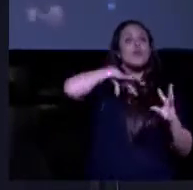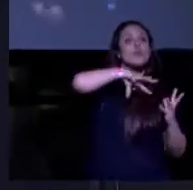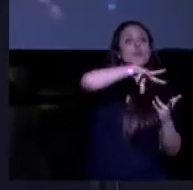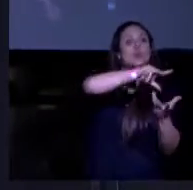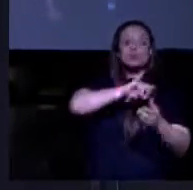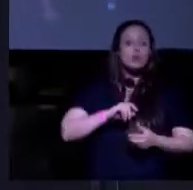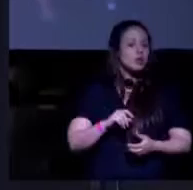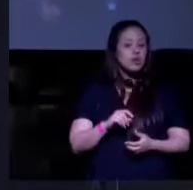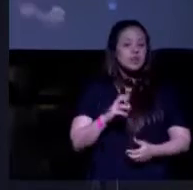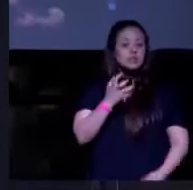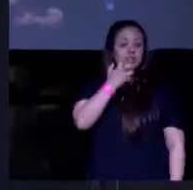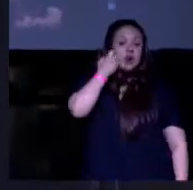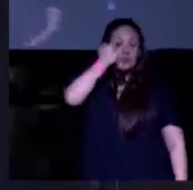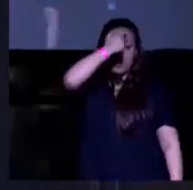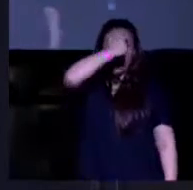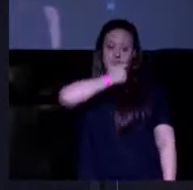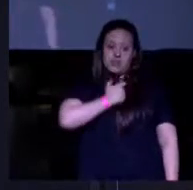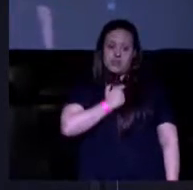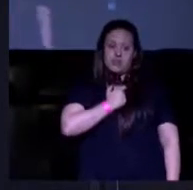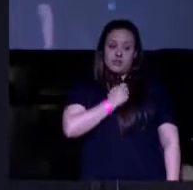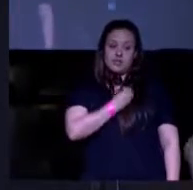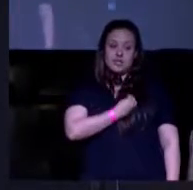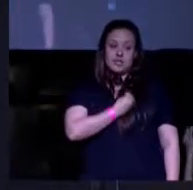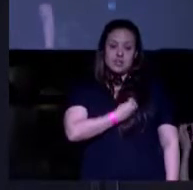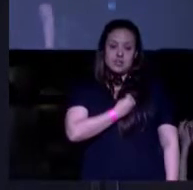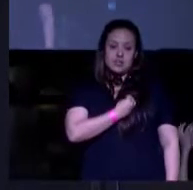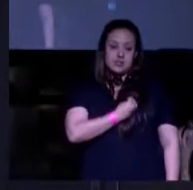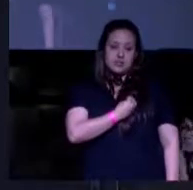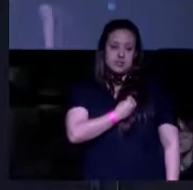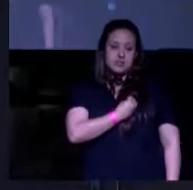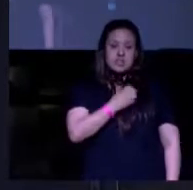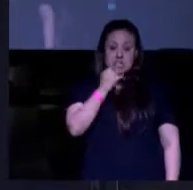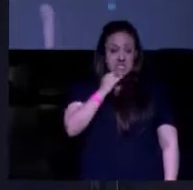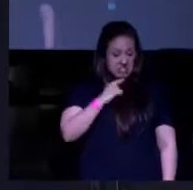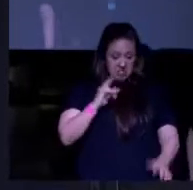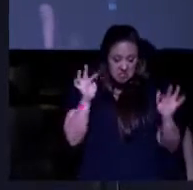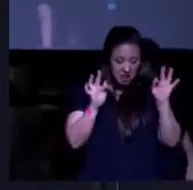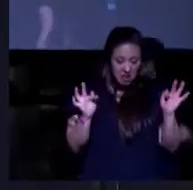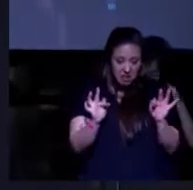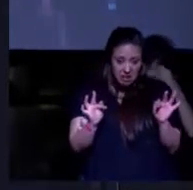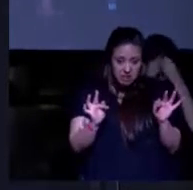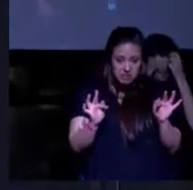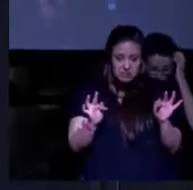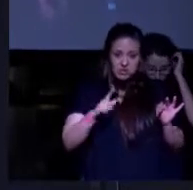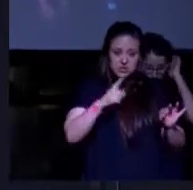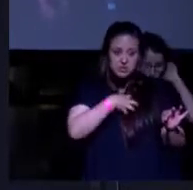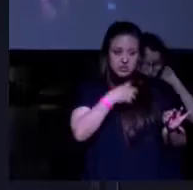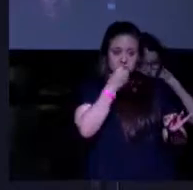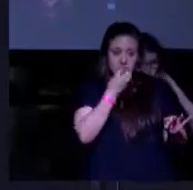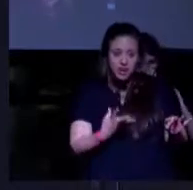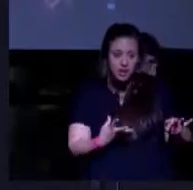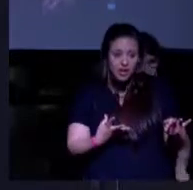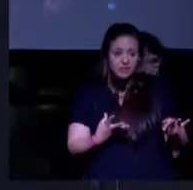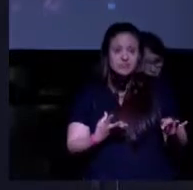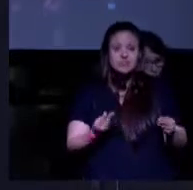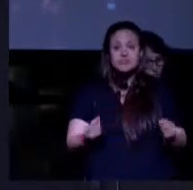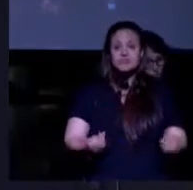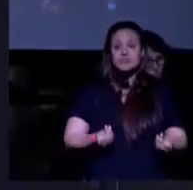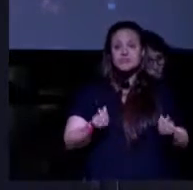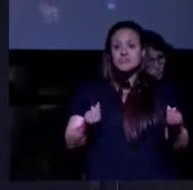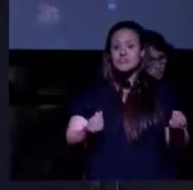revolução começa de dentro e se a pessoa não tiver feliz e integrar a fazer o que ela faz é não tem fórmula do sucesso